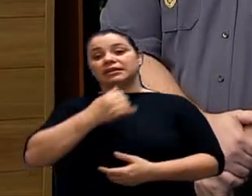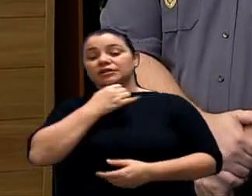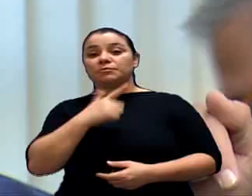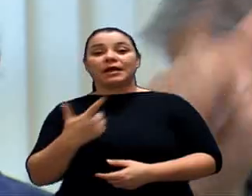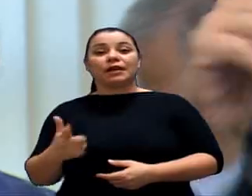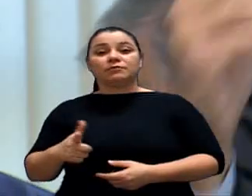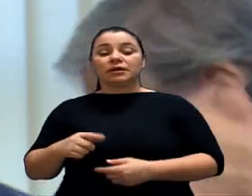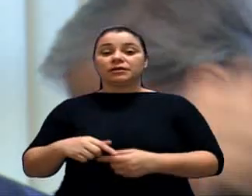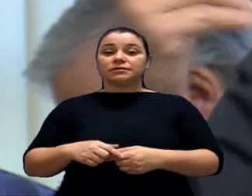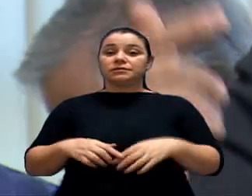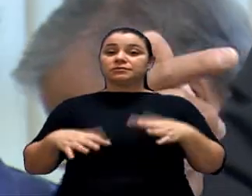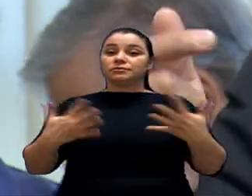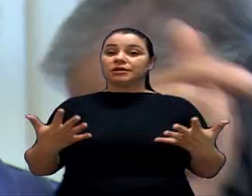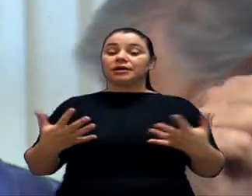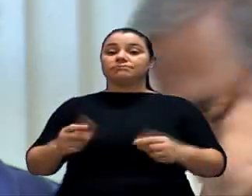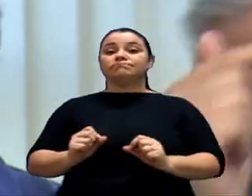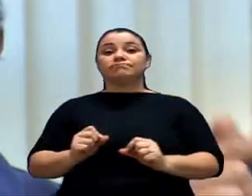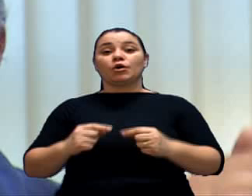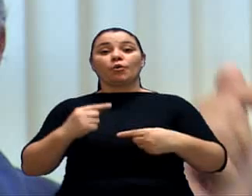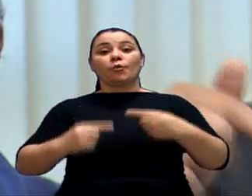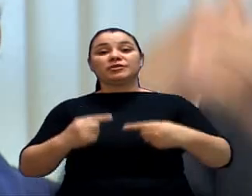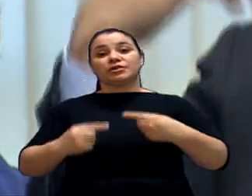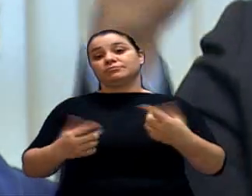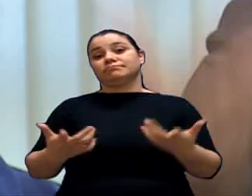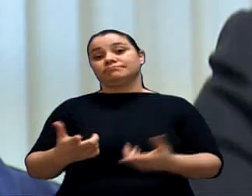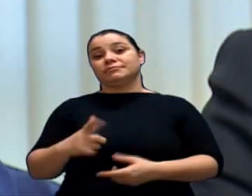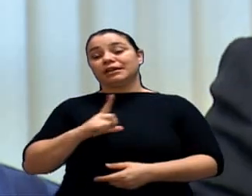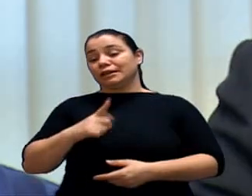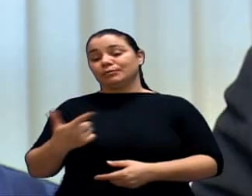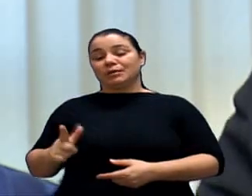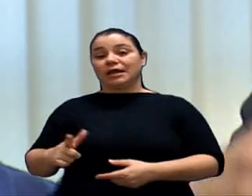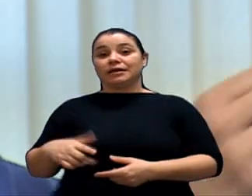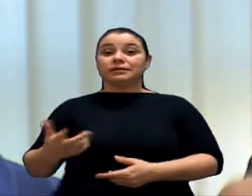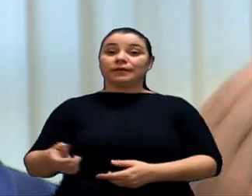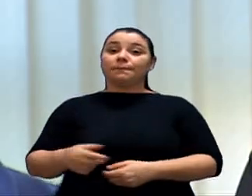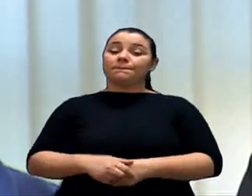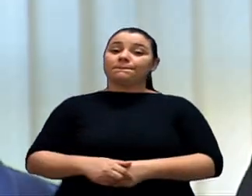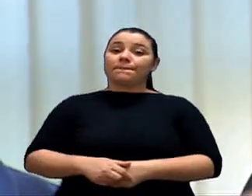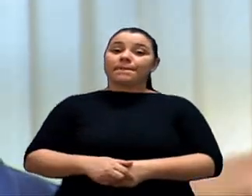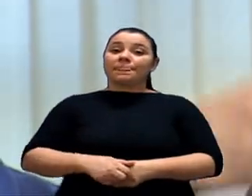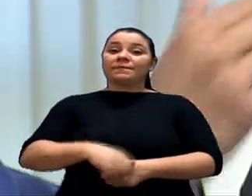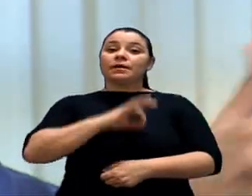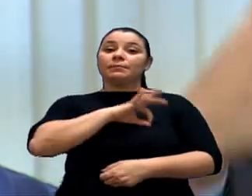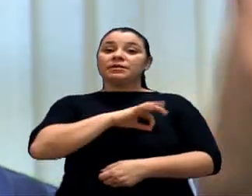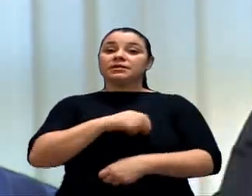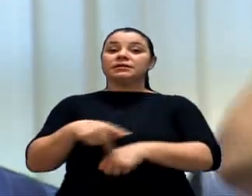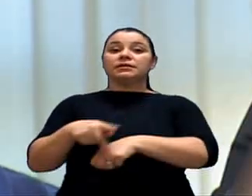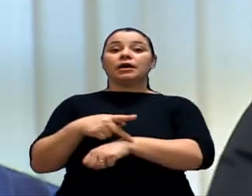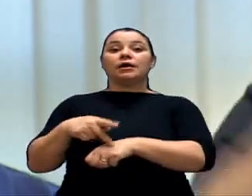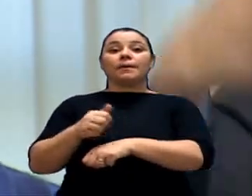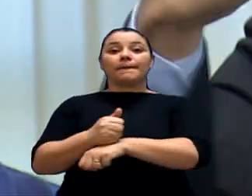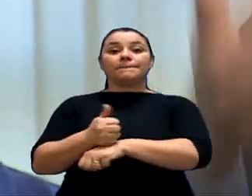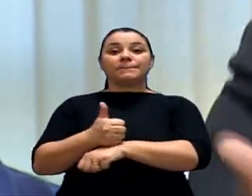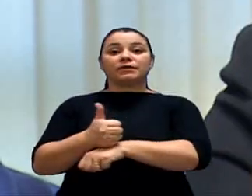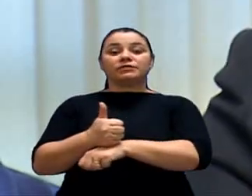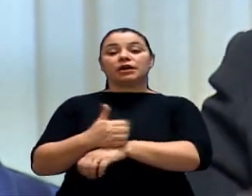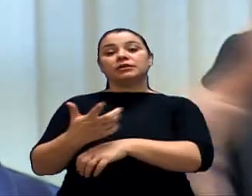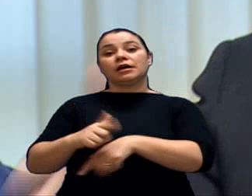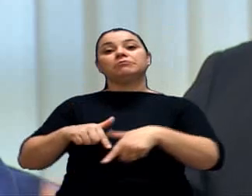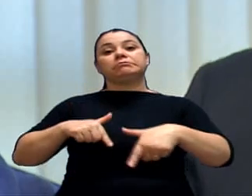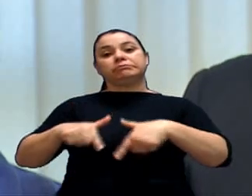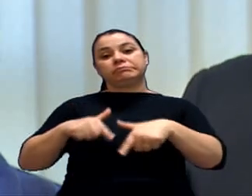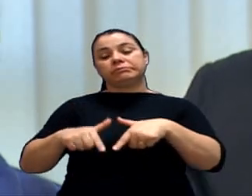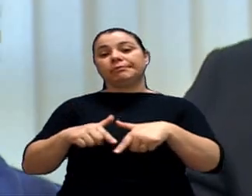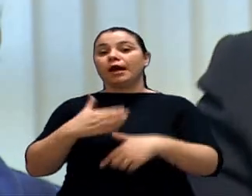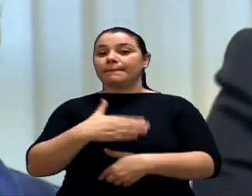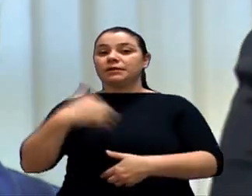não temos aquilo que é adequado. E o profissional exerce a sua função da melhor forma possível e plena. E as